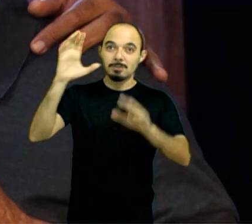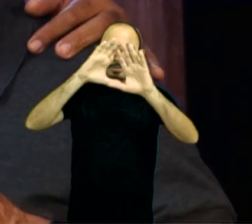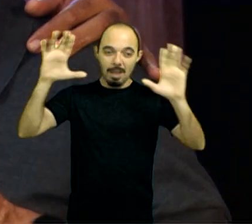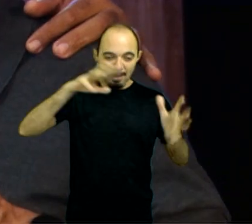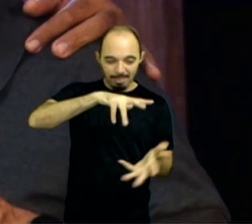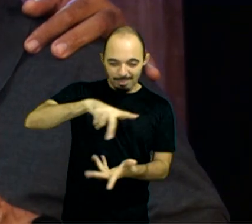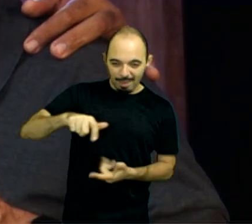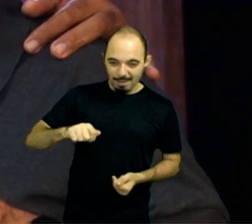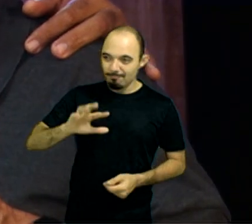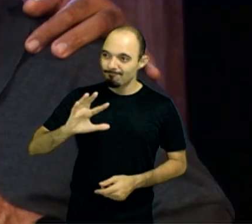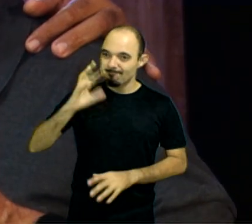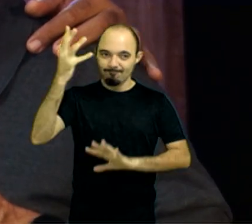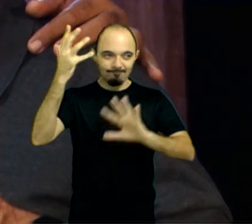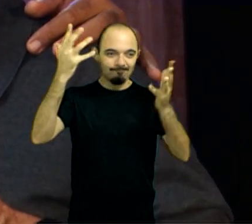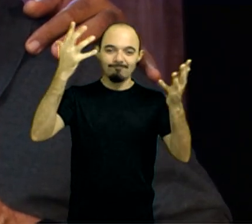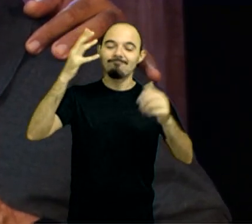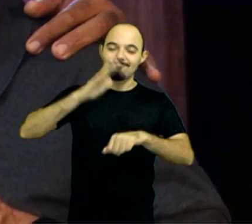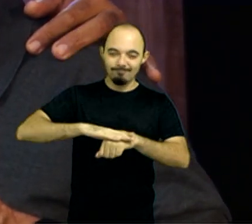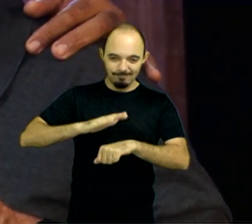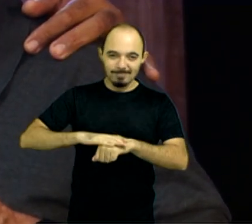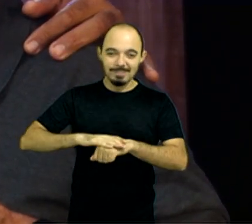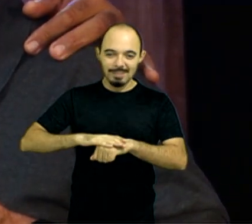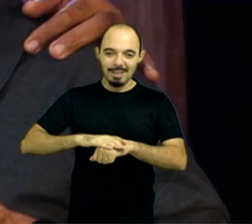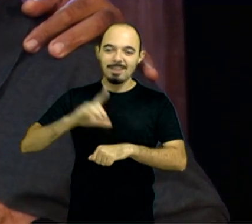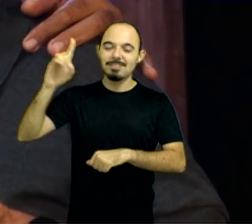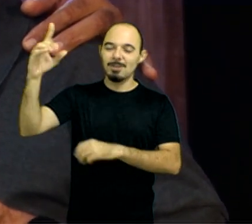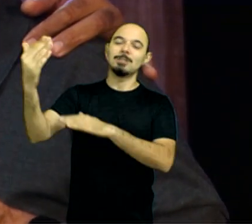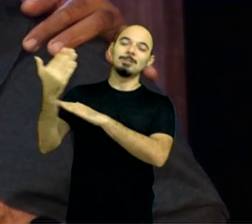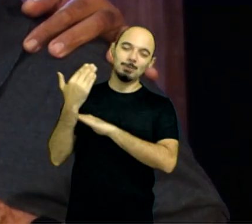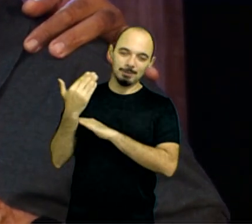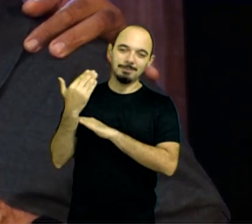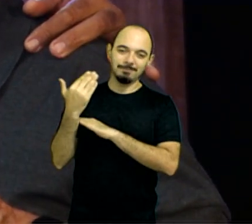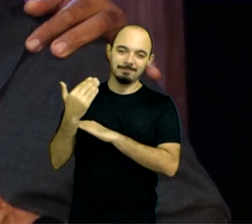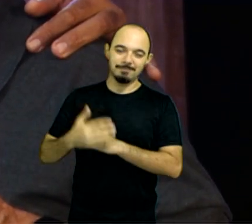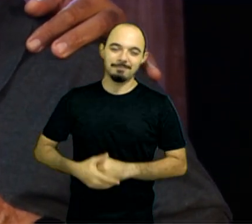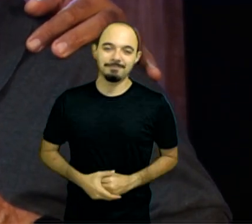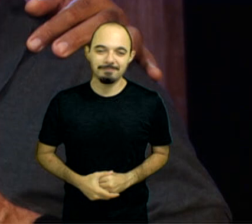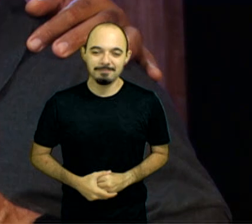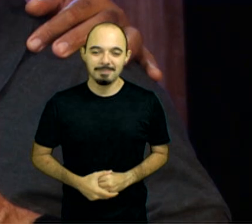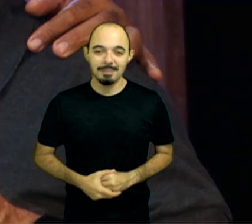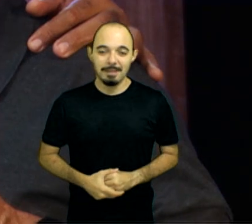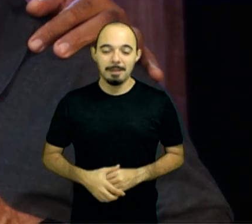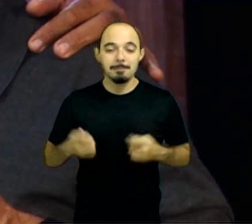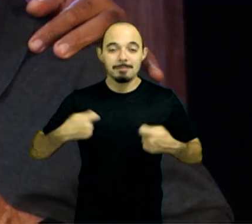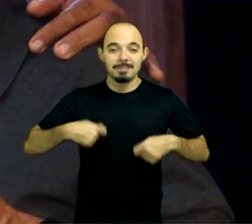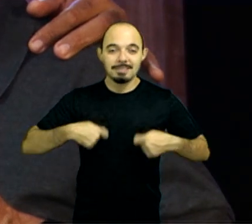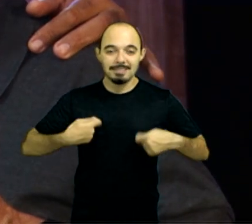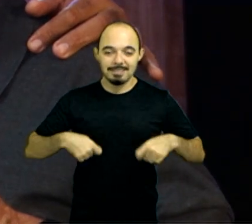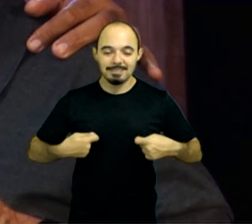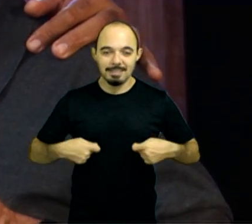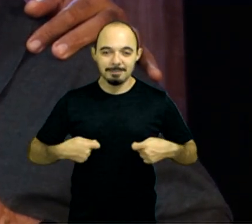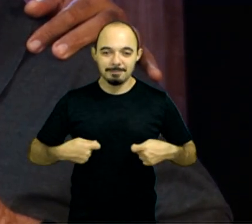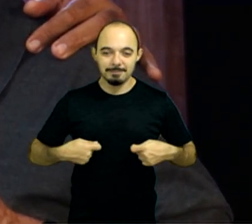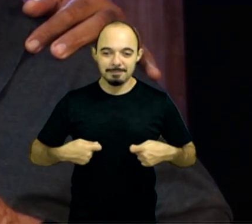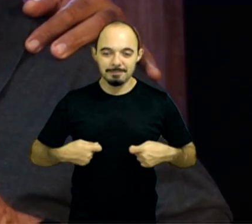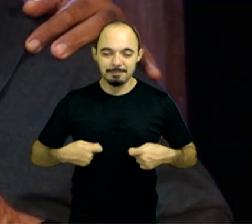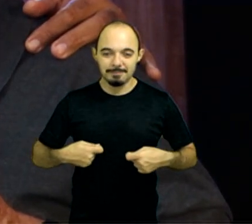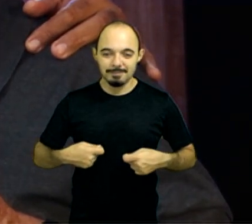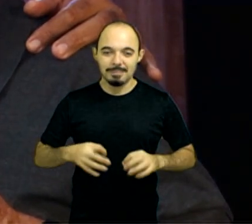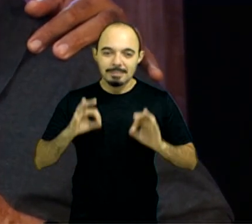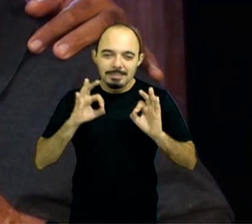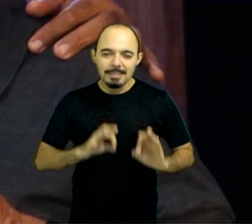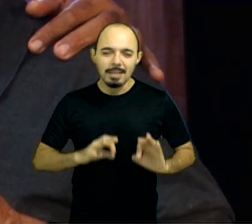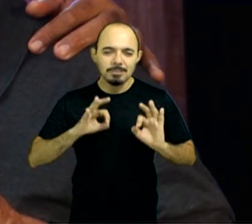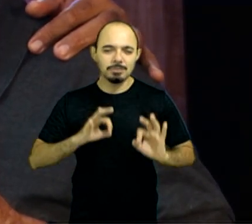vem do Senhor que fez os céus e a terra. A gente precisa se autoconvencer, né? A gente conhece